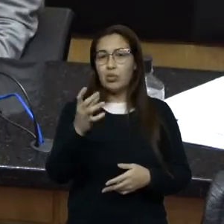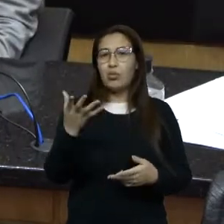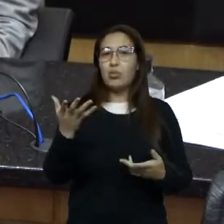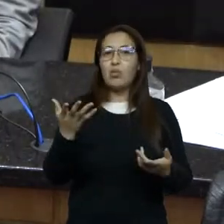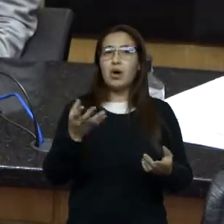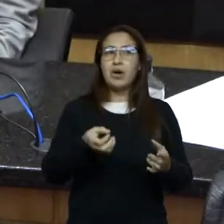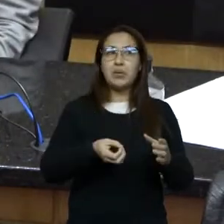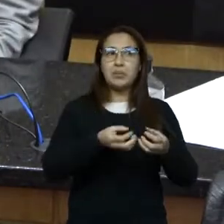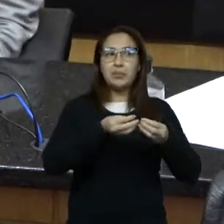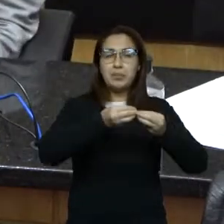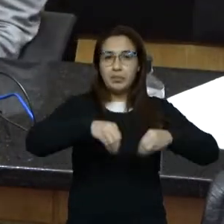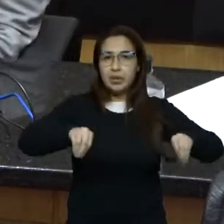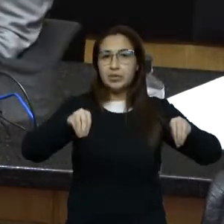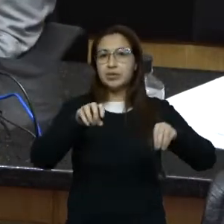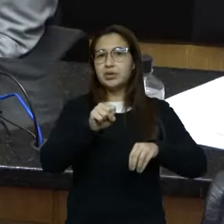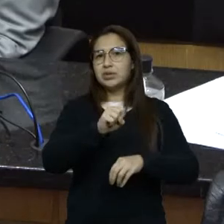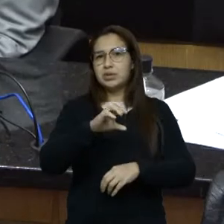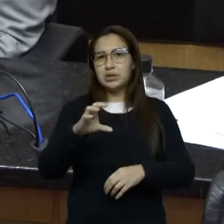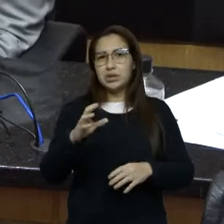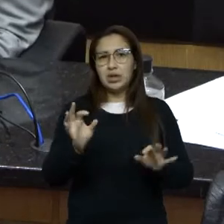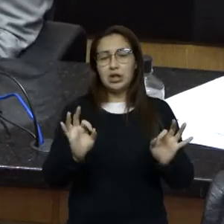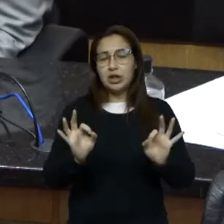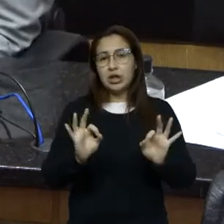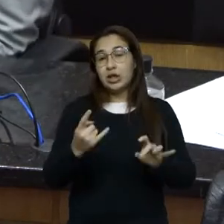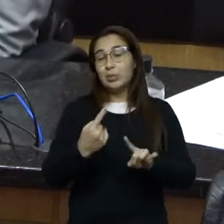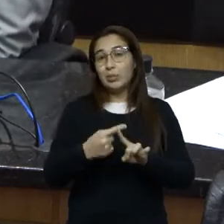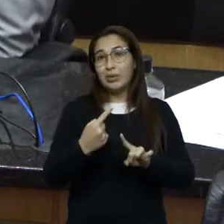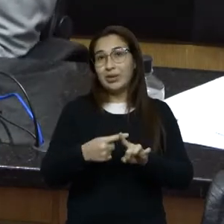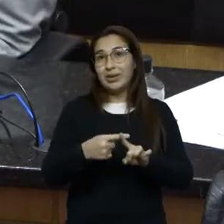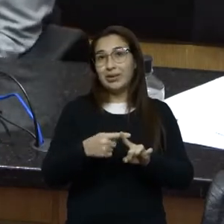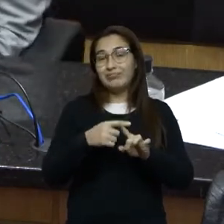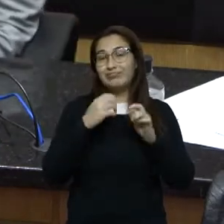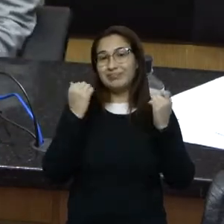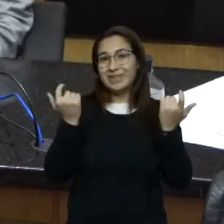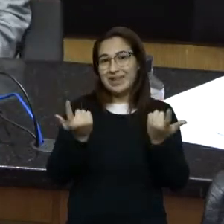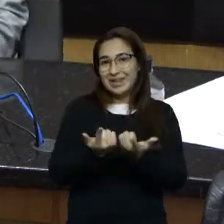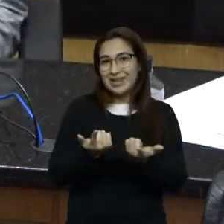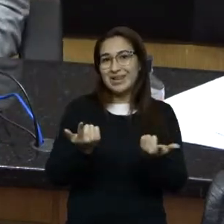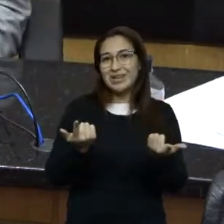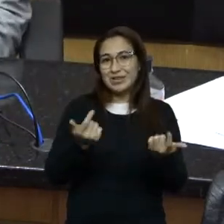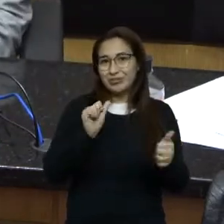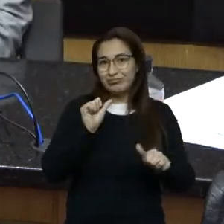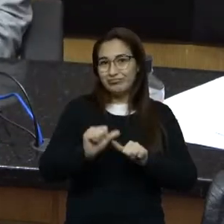setor produtivo Santa Catarina nunca mais porque porque acho tá casa e Paraíso